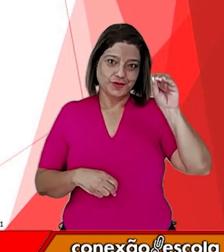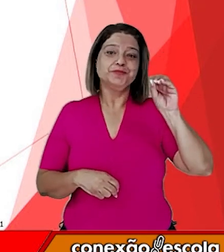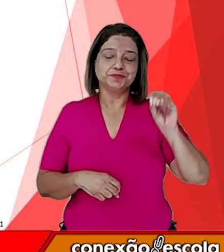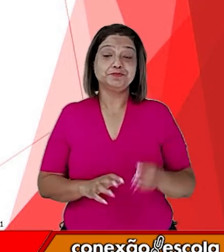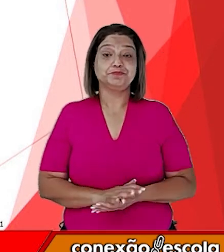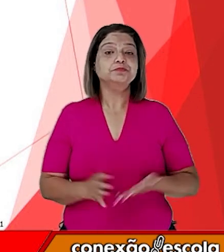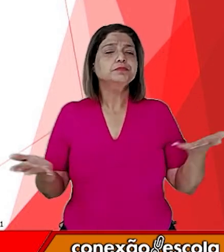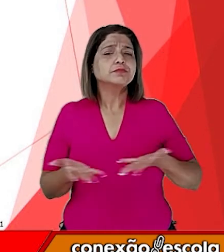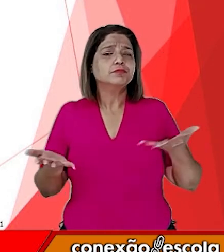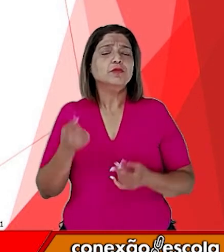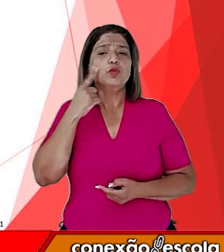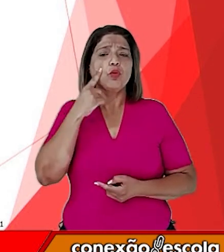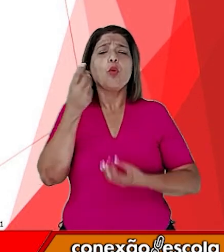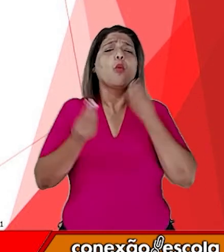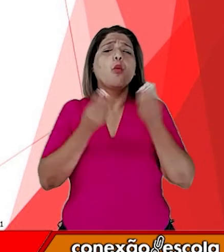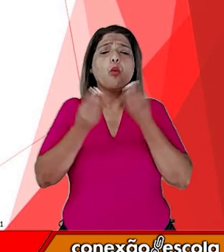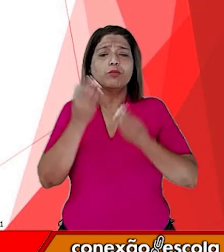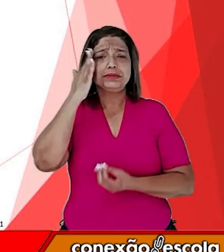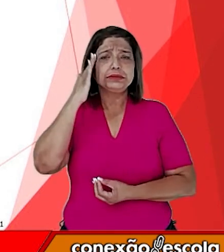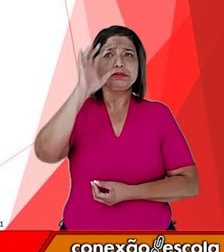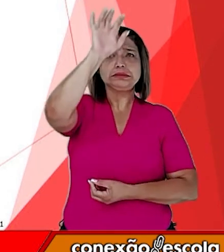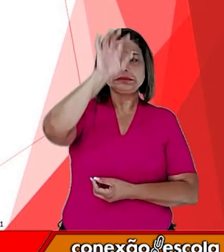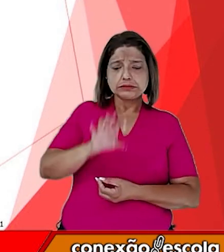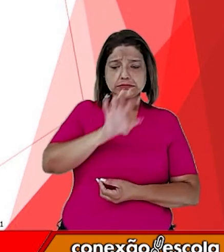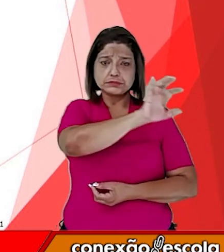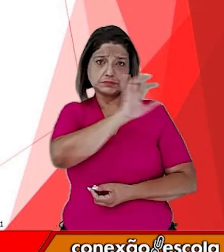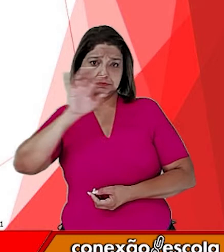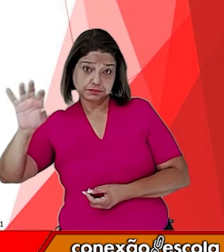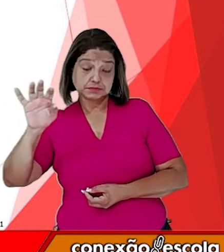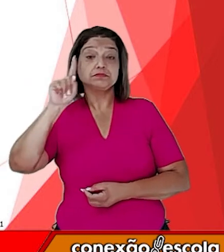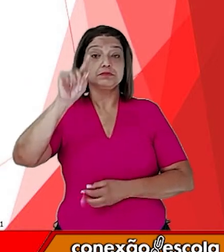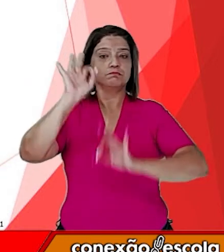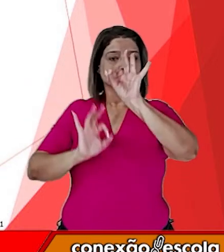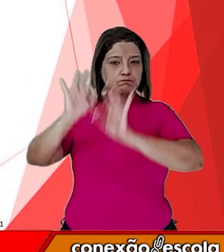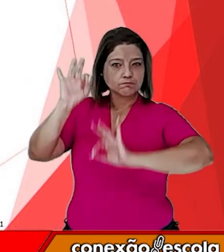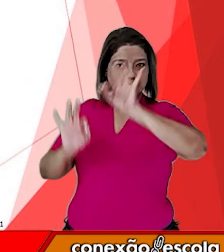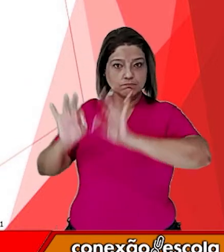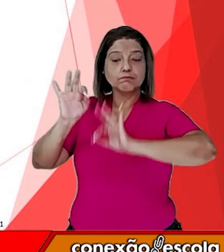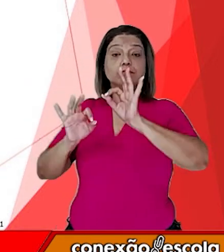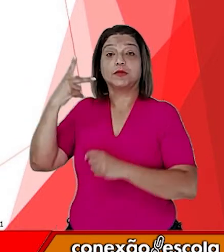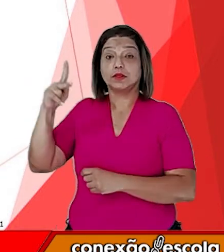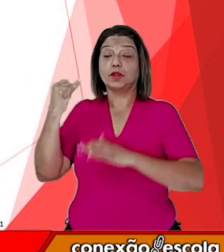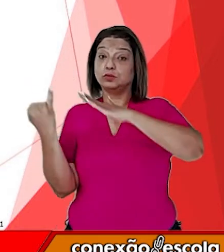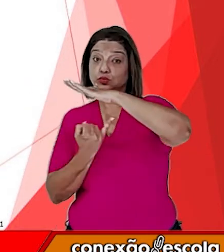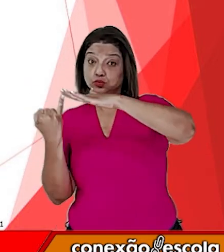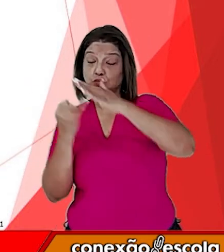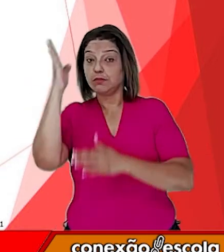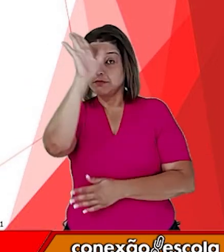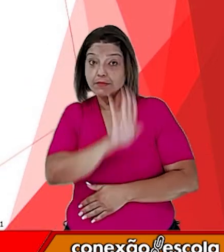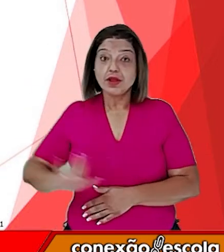Turminha, a divisão regional do Brasil foi elaborada pelo Instituto Brasileiro de